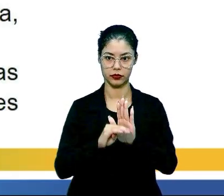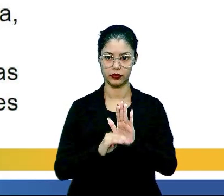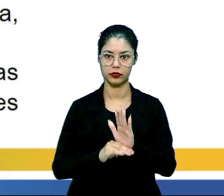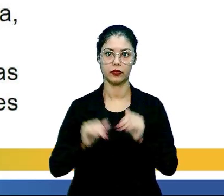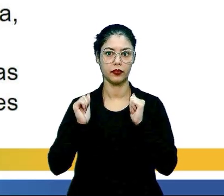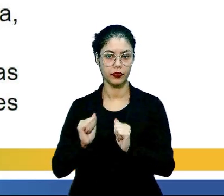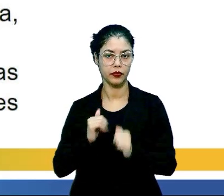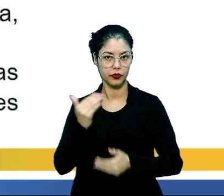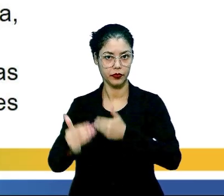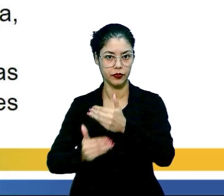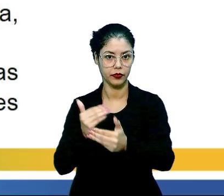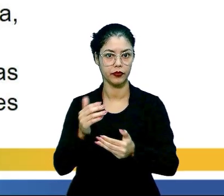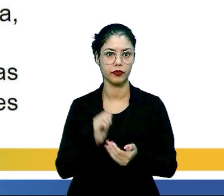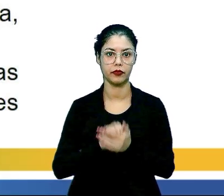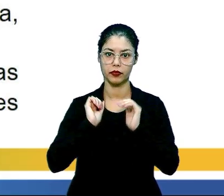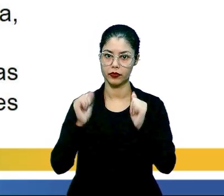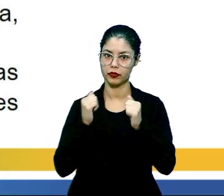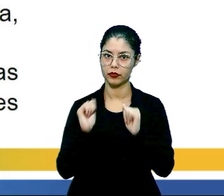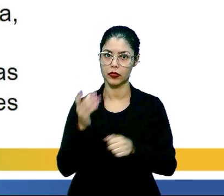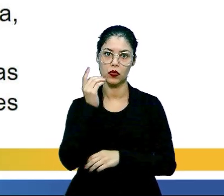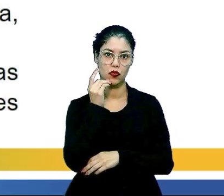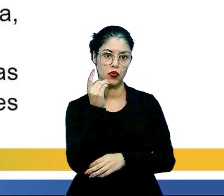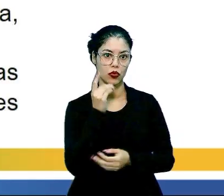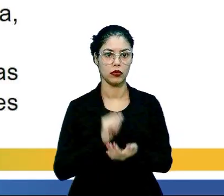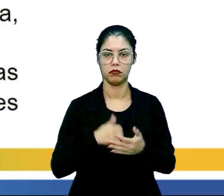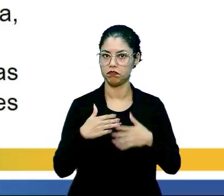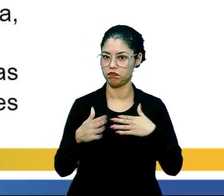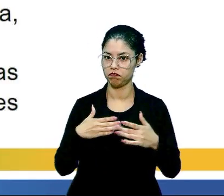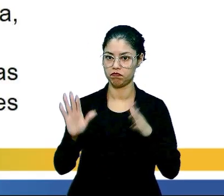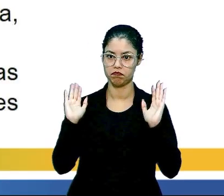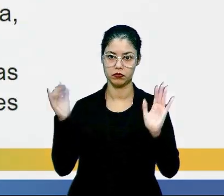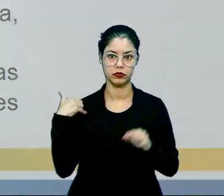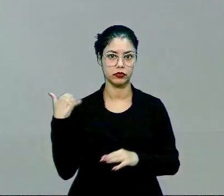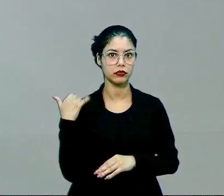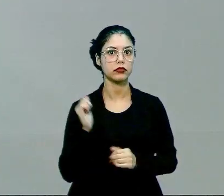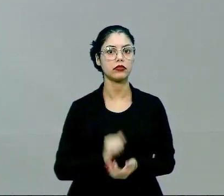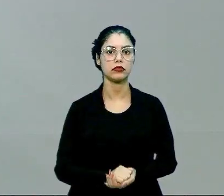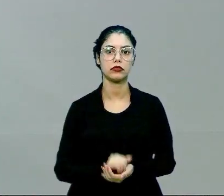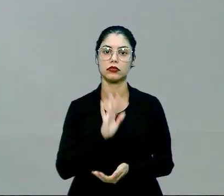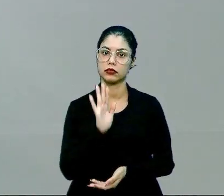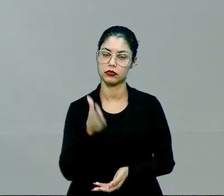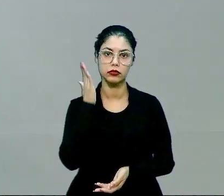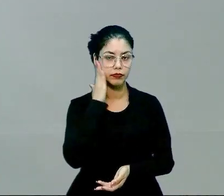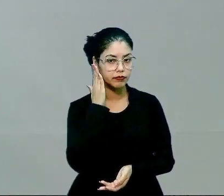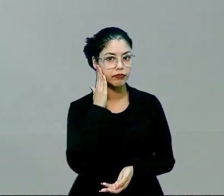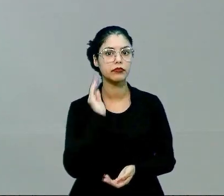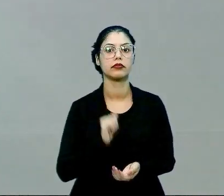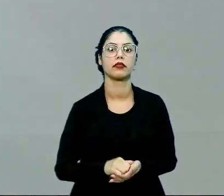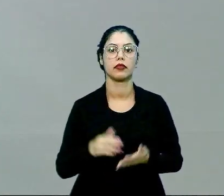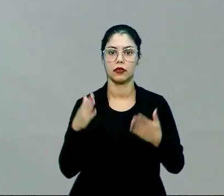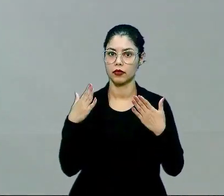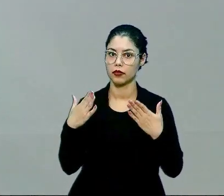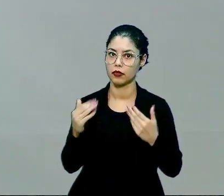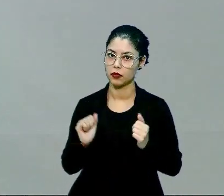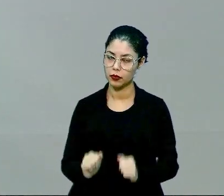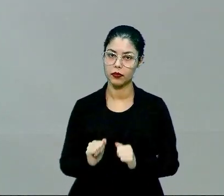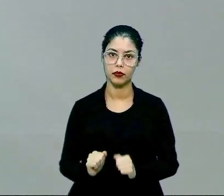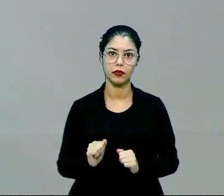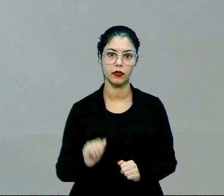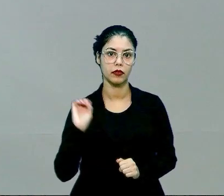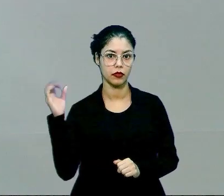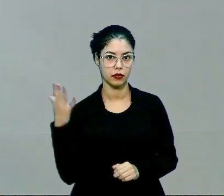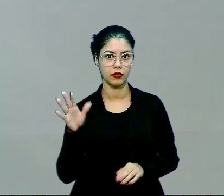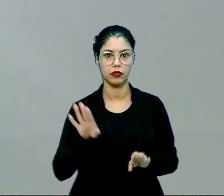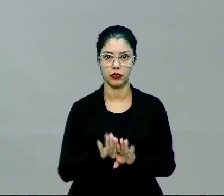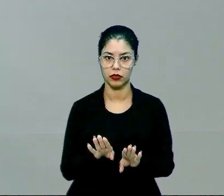ó. Pode desenvolver as atividades físicas do dia a dia, independente da sua idade. A gente já compreendeu que a atividade física ela pode ser